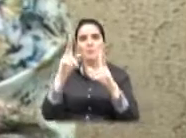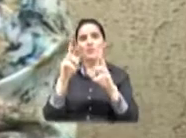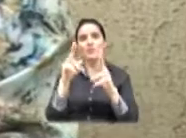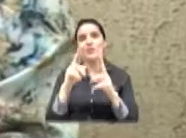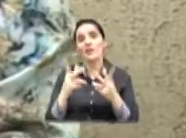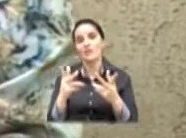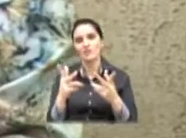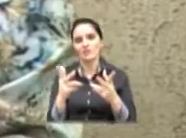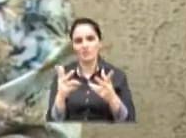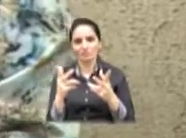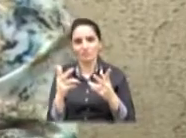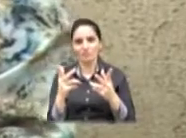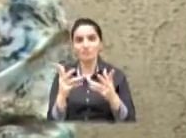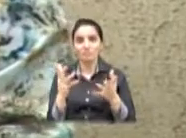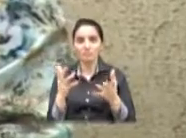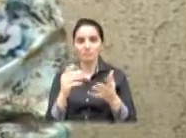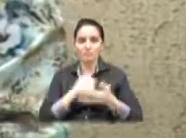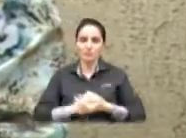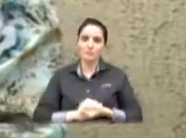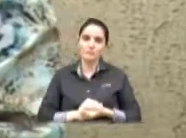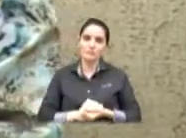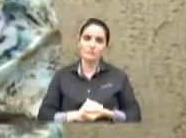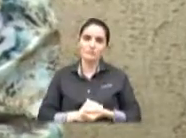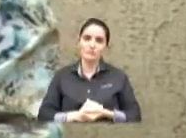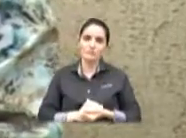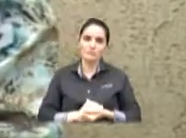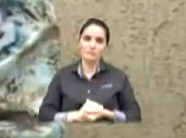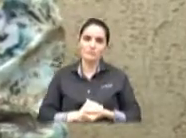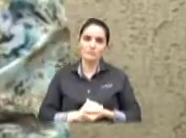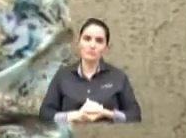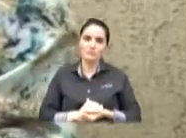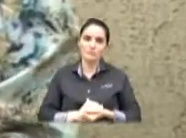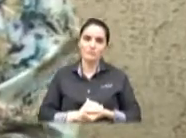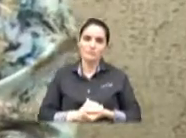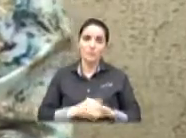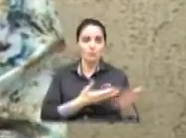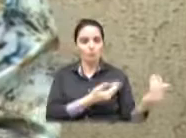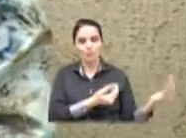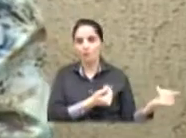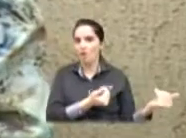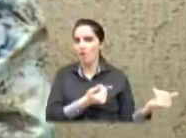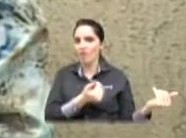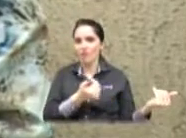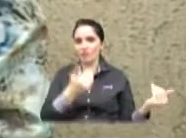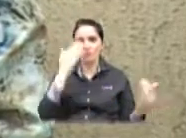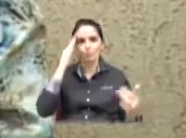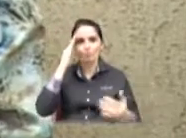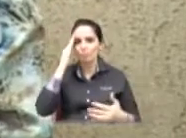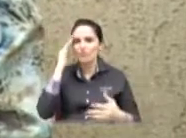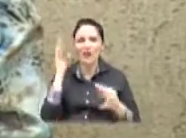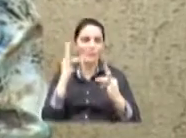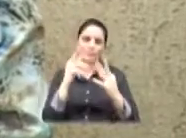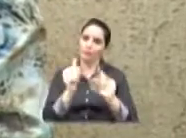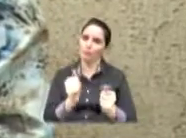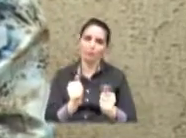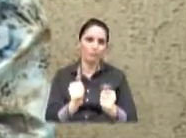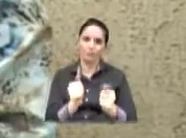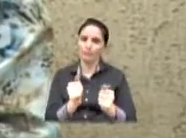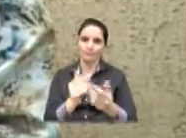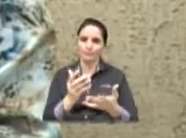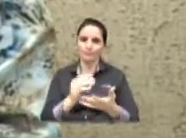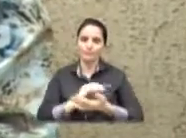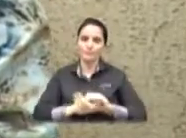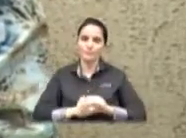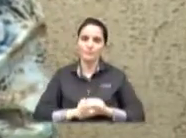sabemos e acreditamos que todos saibam não sabem pôde se soubessem a gente não estaria com esses mundos então dentro